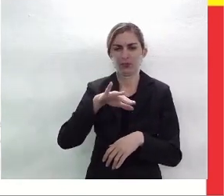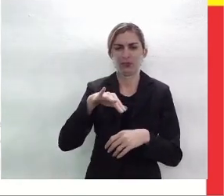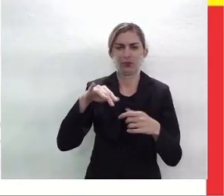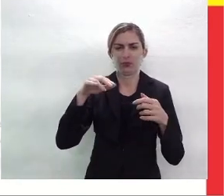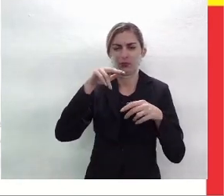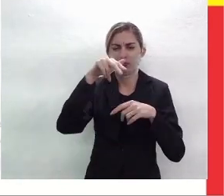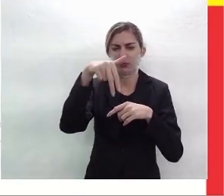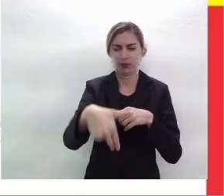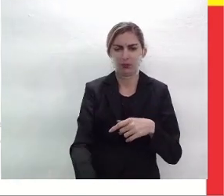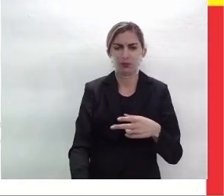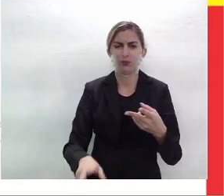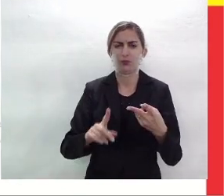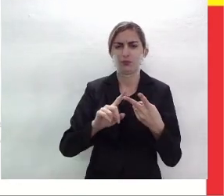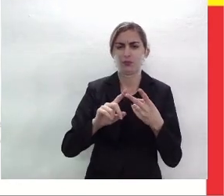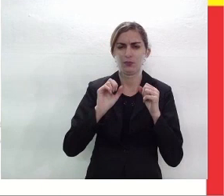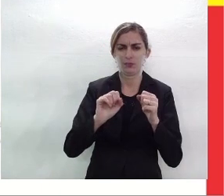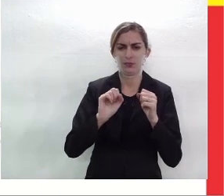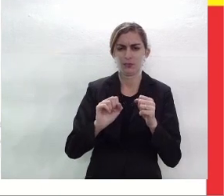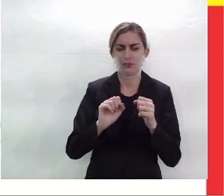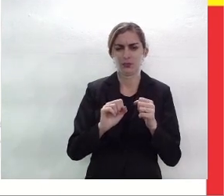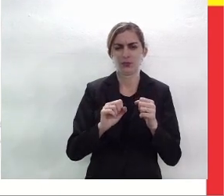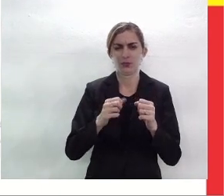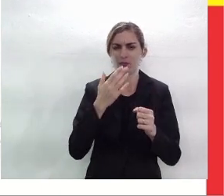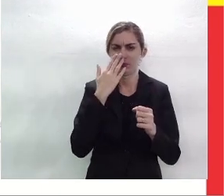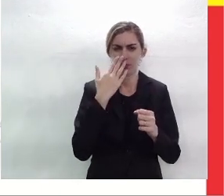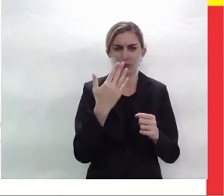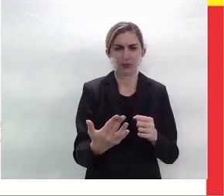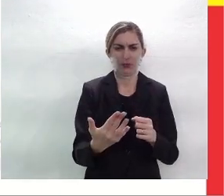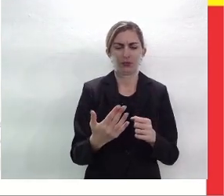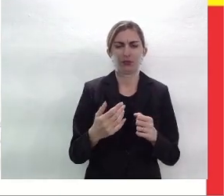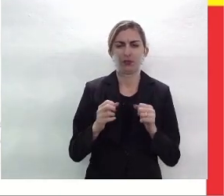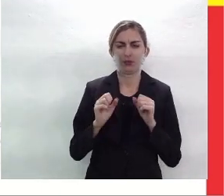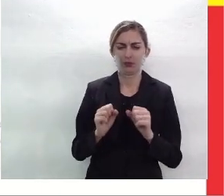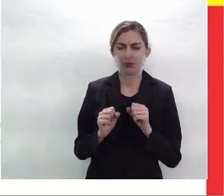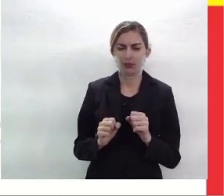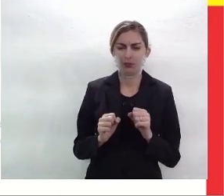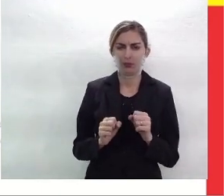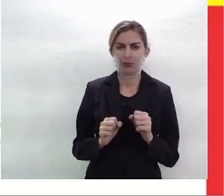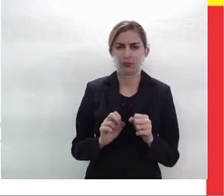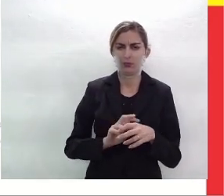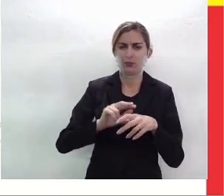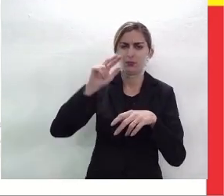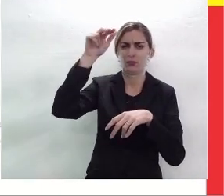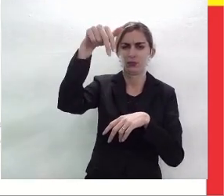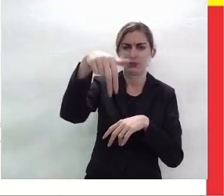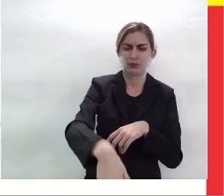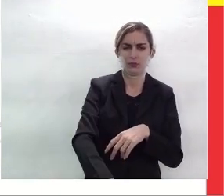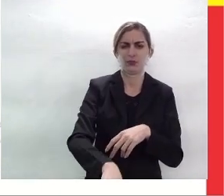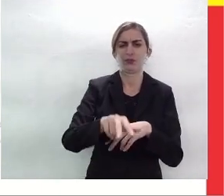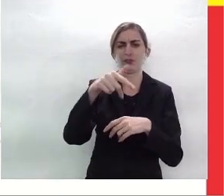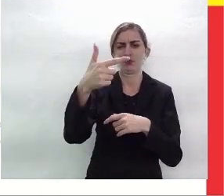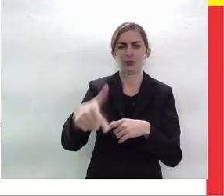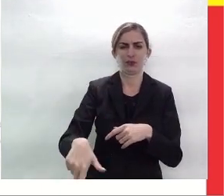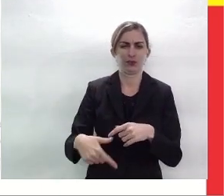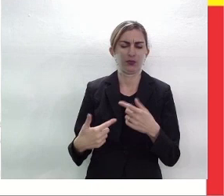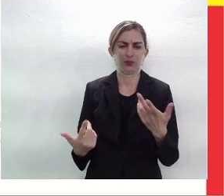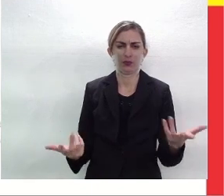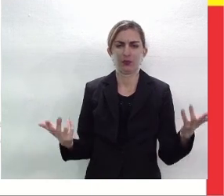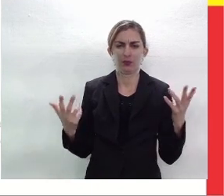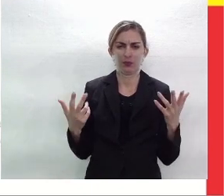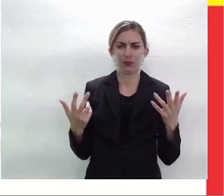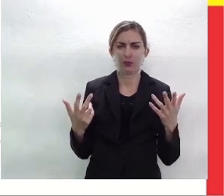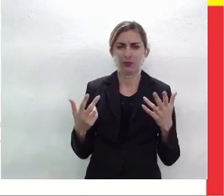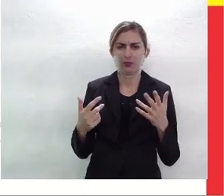pessoas podem descer de cabeça para baixo, podem descer de frente, né? Podem descer saltando de um lado para o